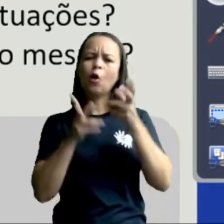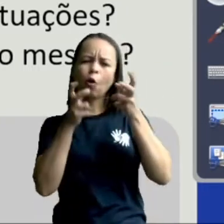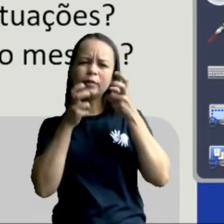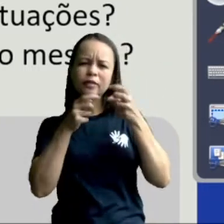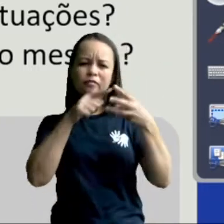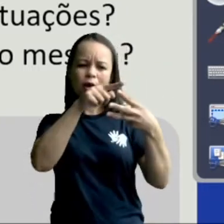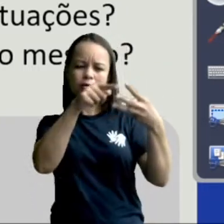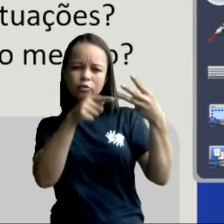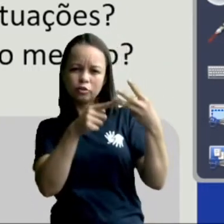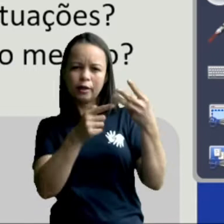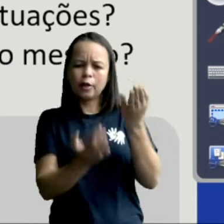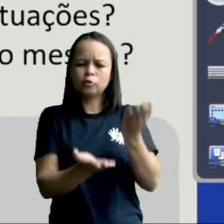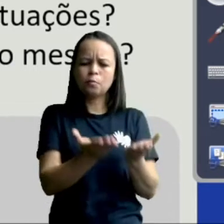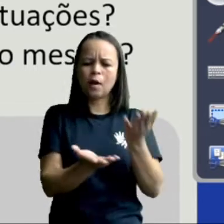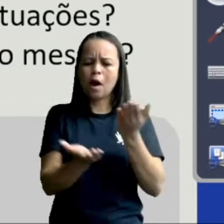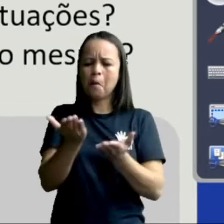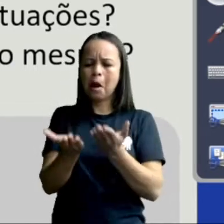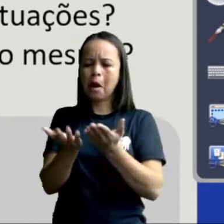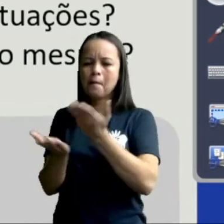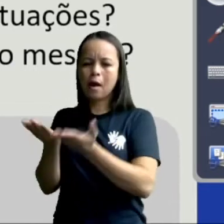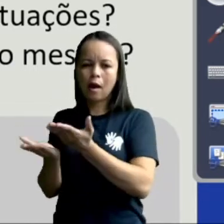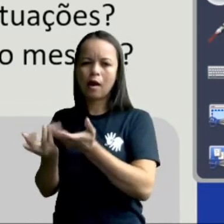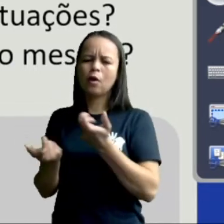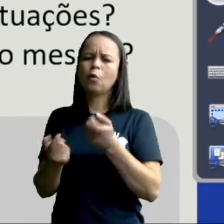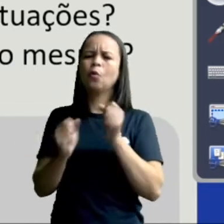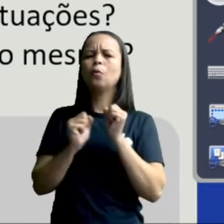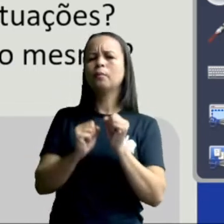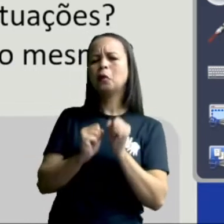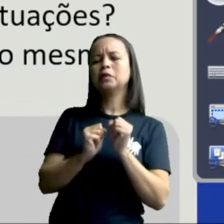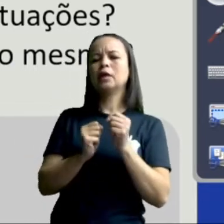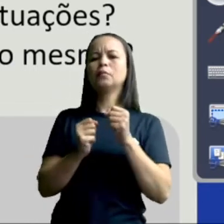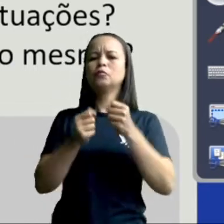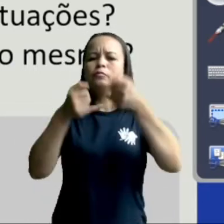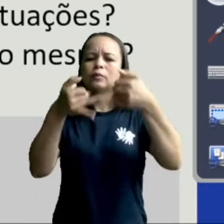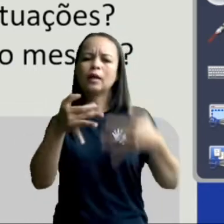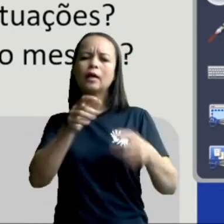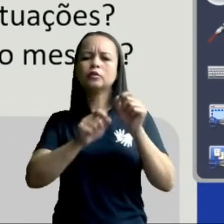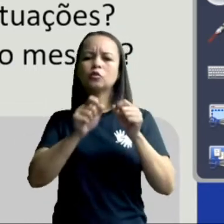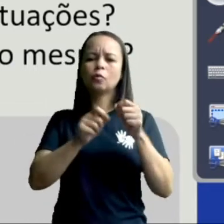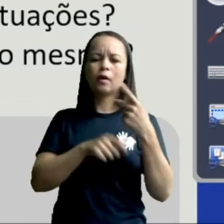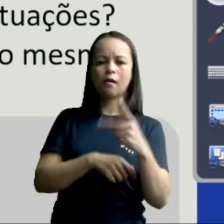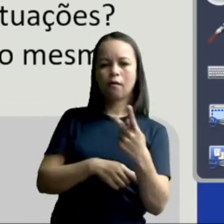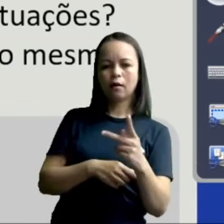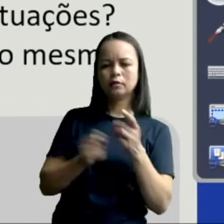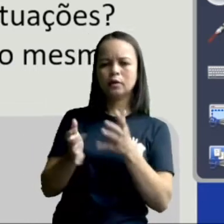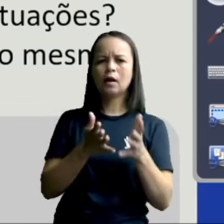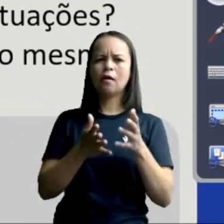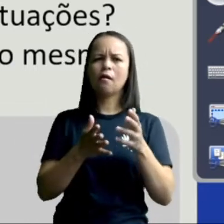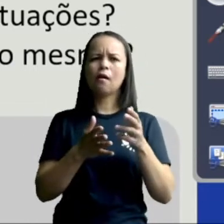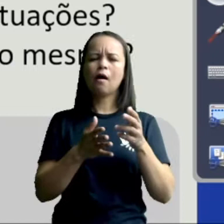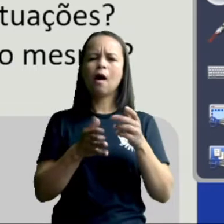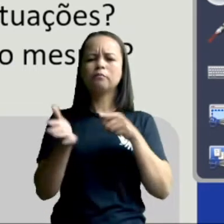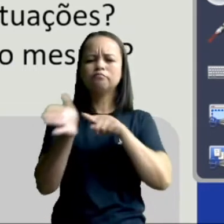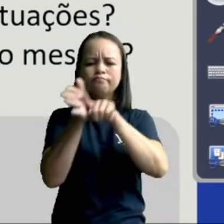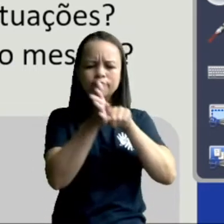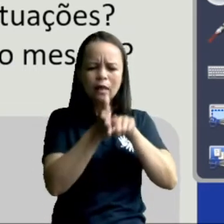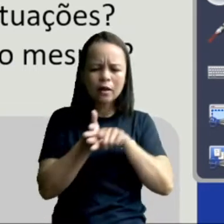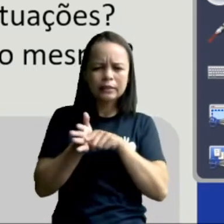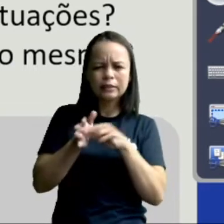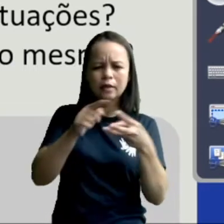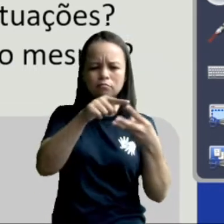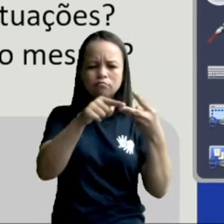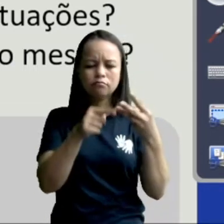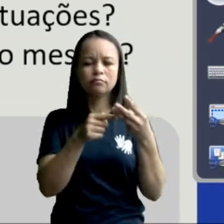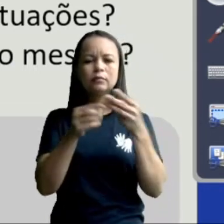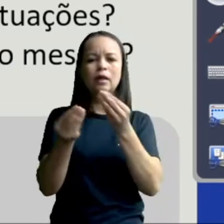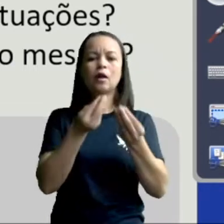3 balanças, o que a gente pode dizer dessas situações, né? Analisando aqui, o que você diria que